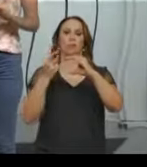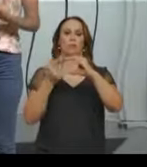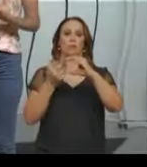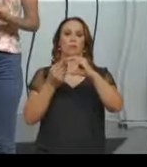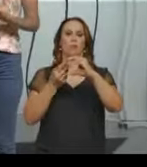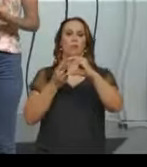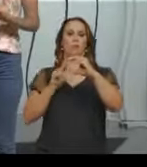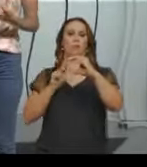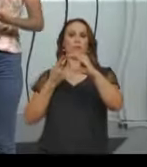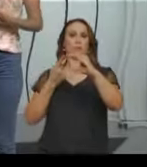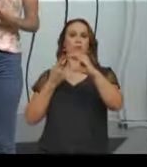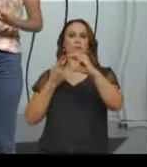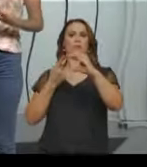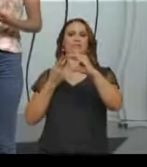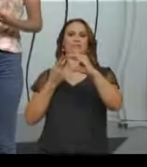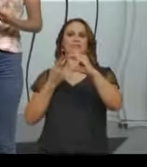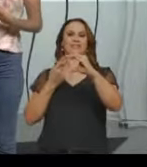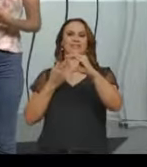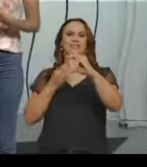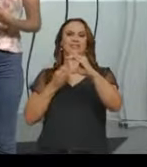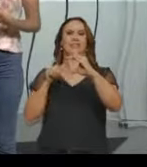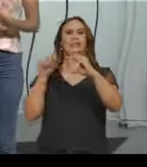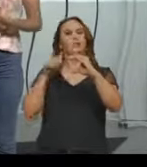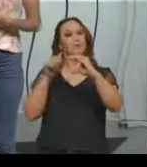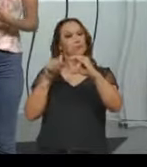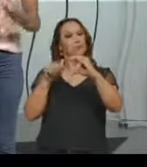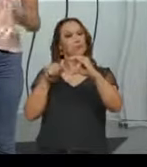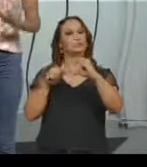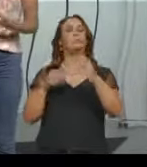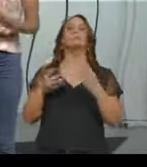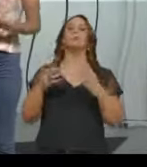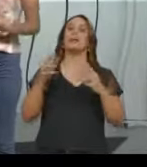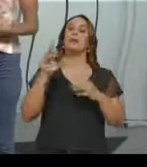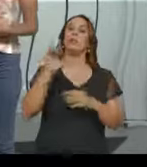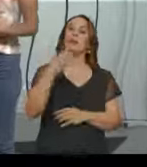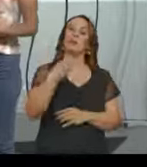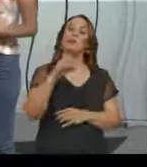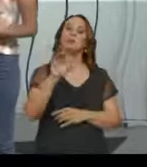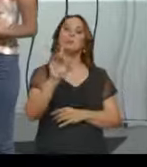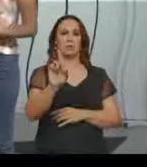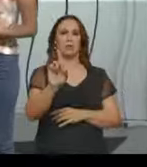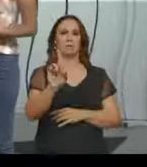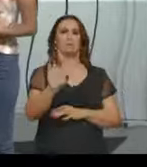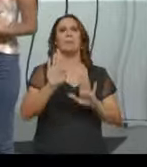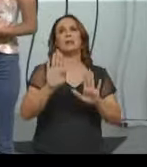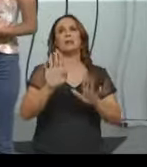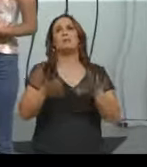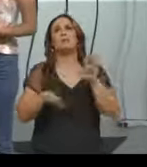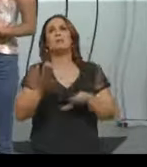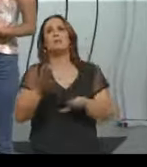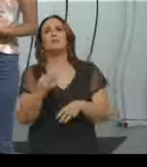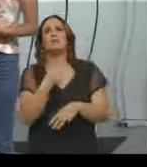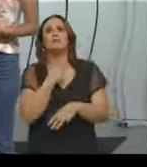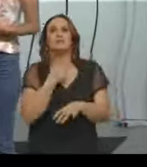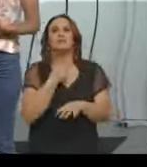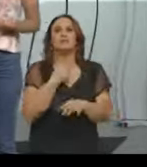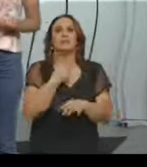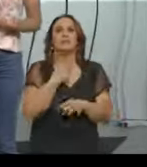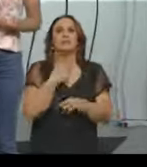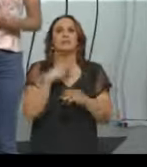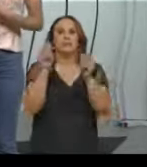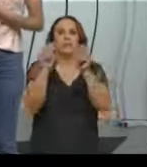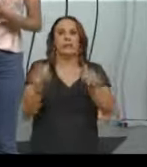um modelo 3D, mas quando eu não posso fazer uso disso, por exemplo, numa prova, num concurso, esse daqui é uma das formas que